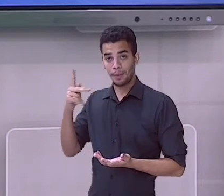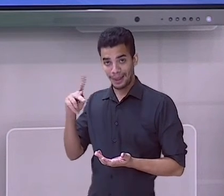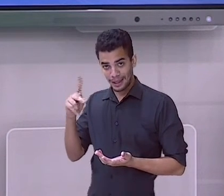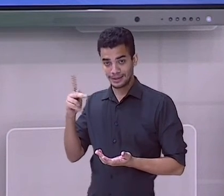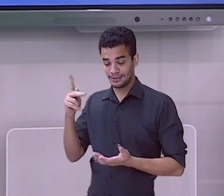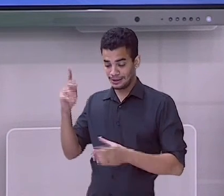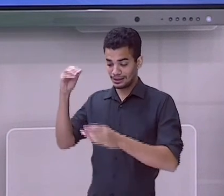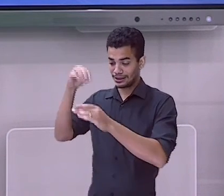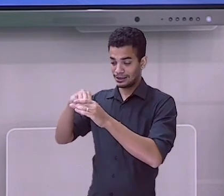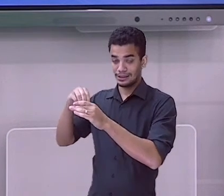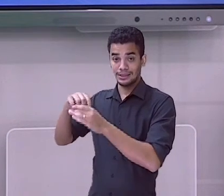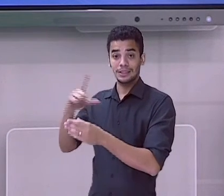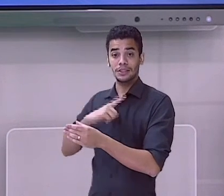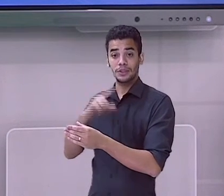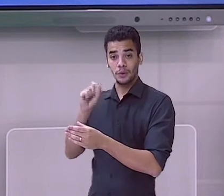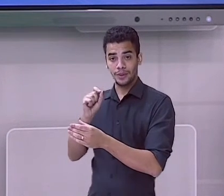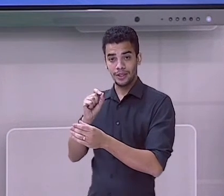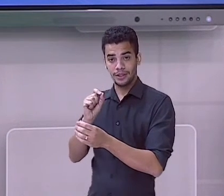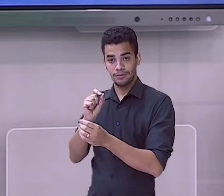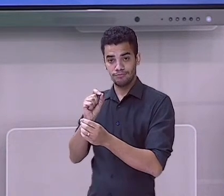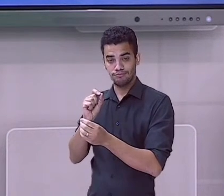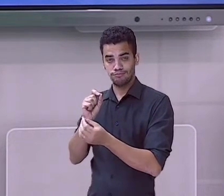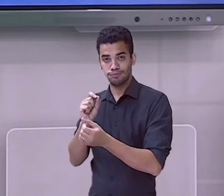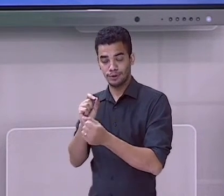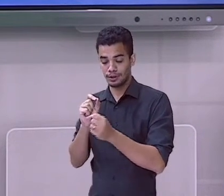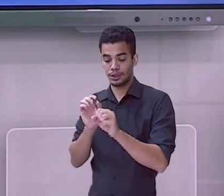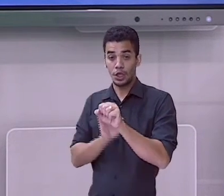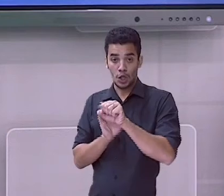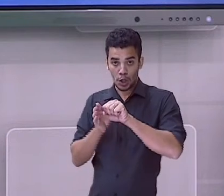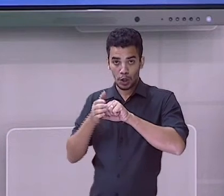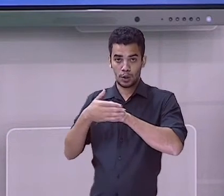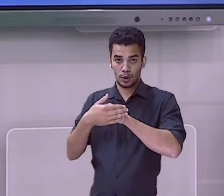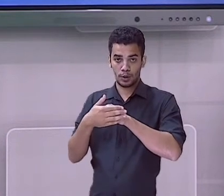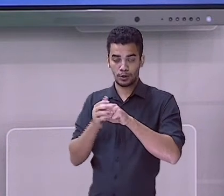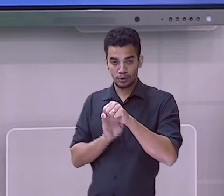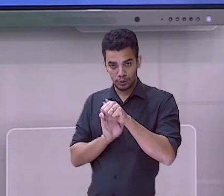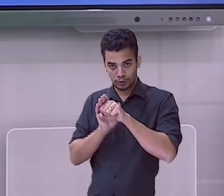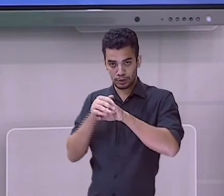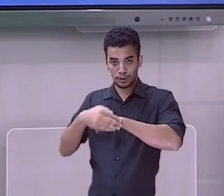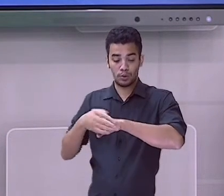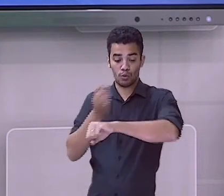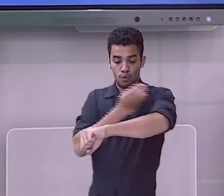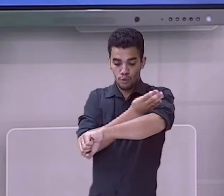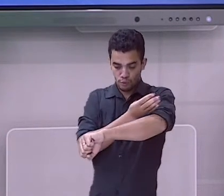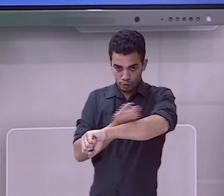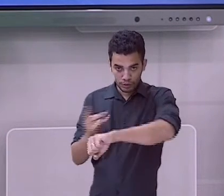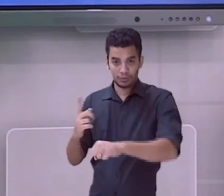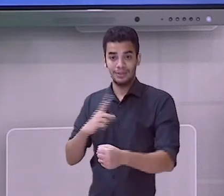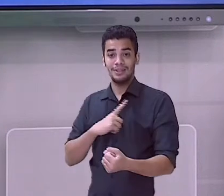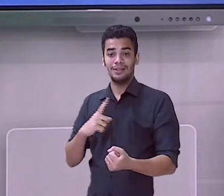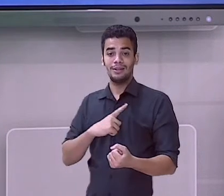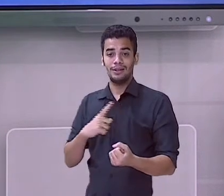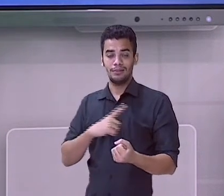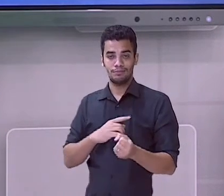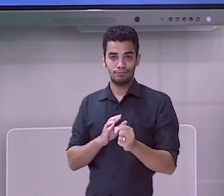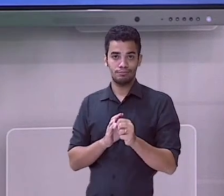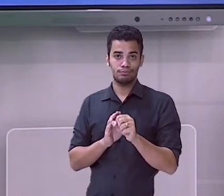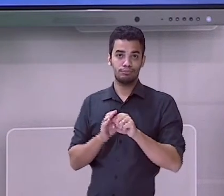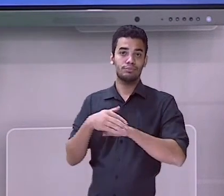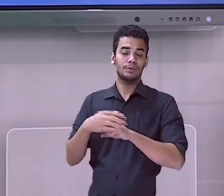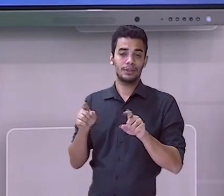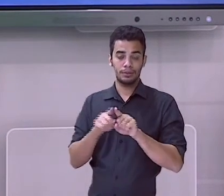hemácias, leucócitos e plaquetas. As hemácias também são chamadas de glóbulos vermelhos